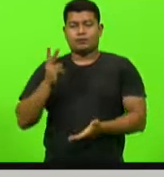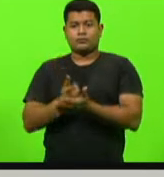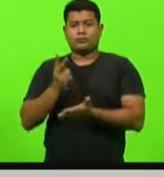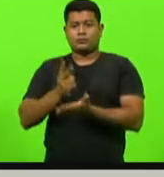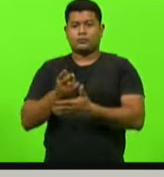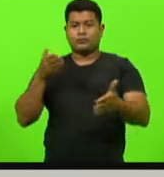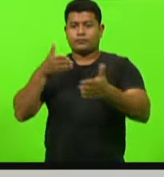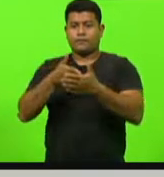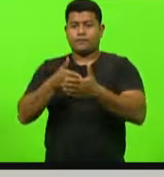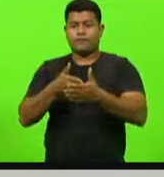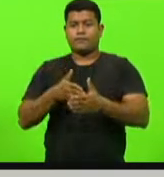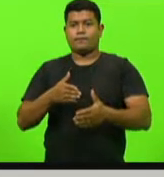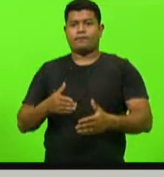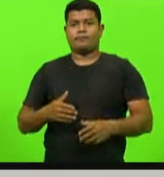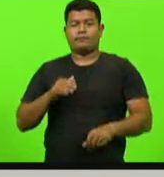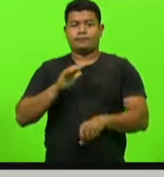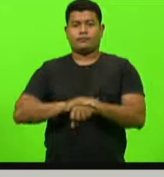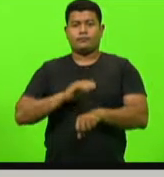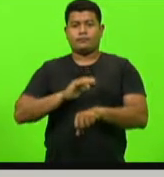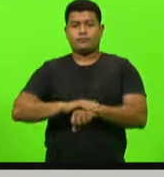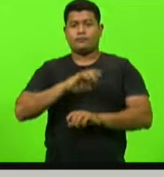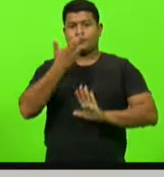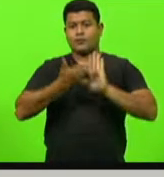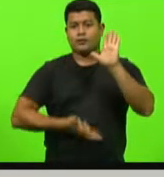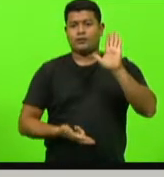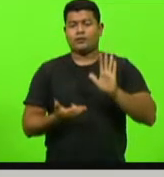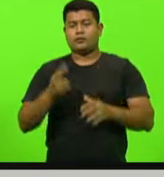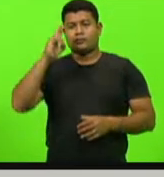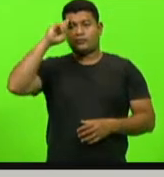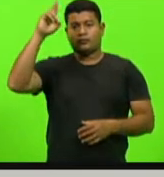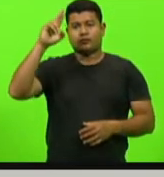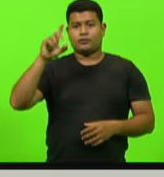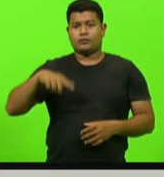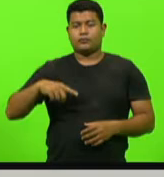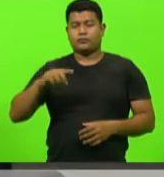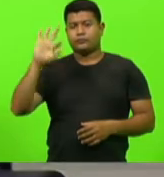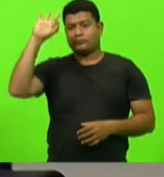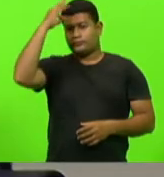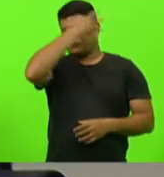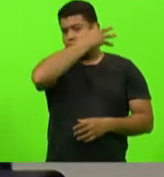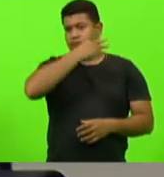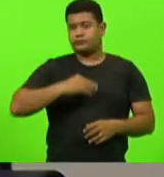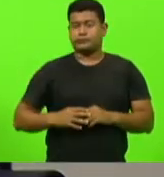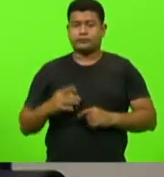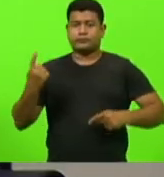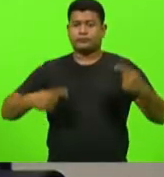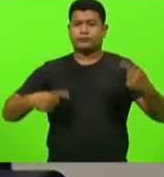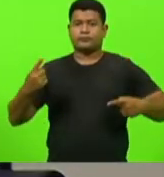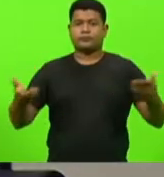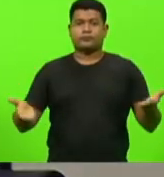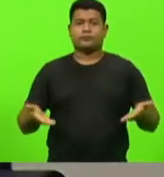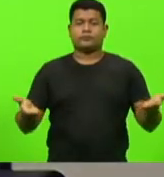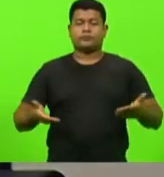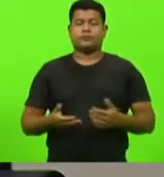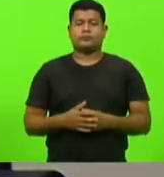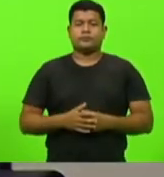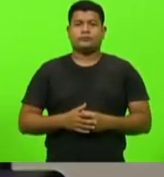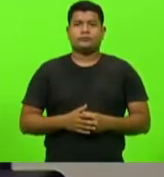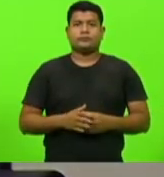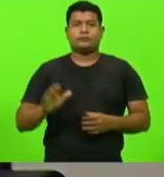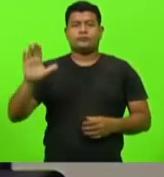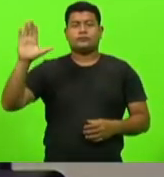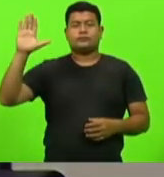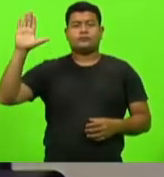Relator, deputado Fabiano da Luz. Em discussão. Senhor presidente.